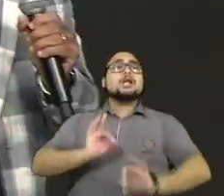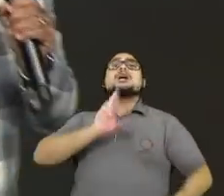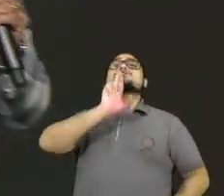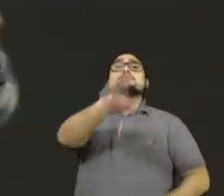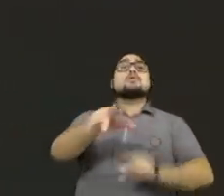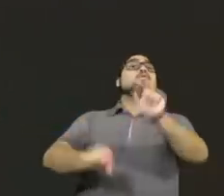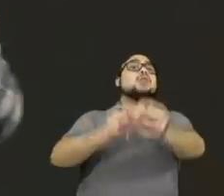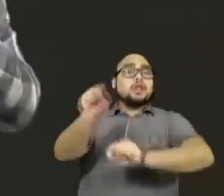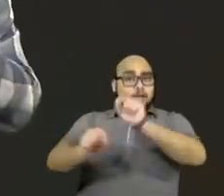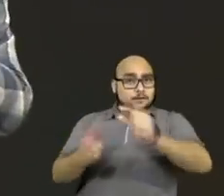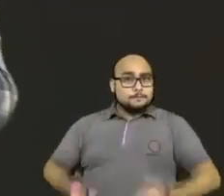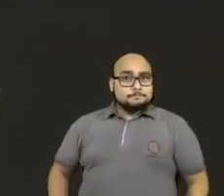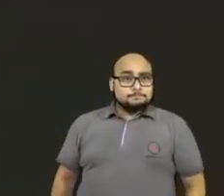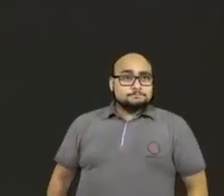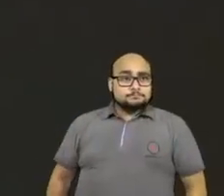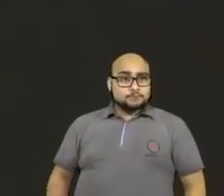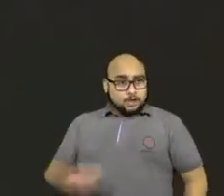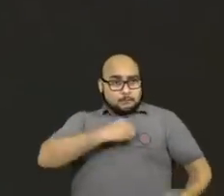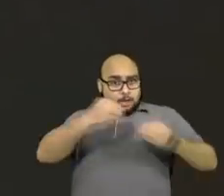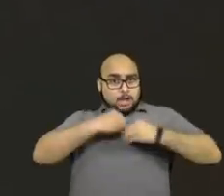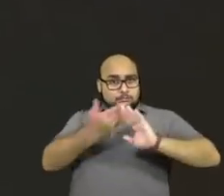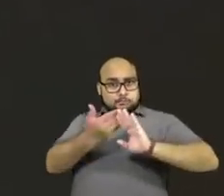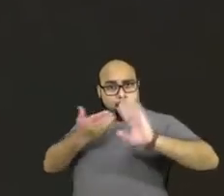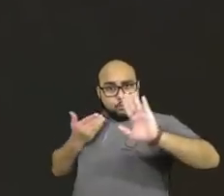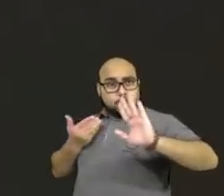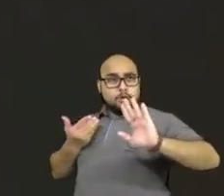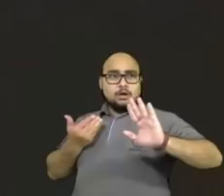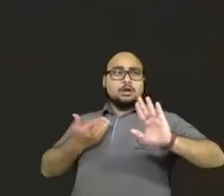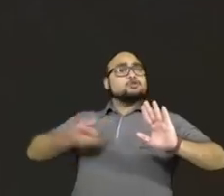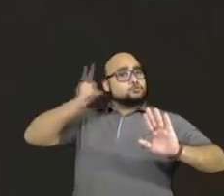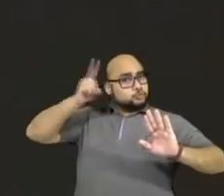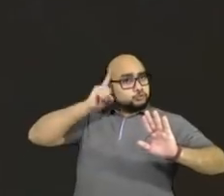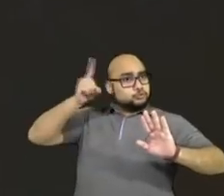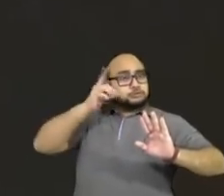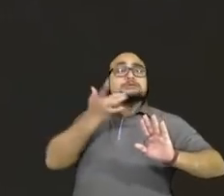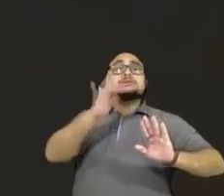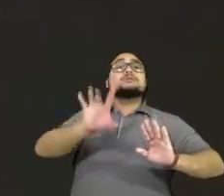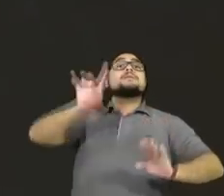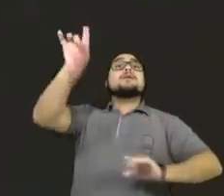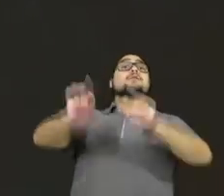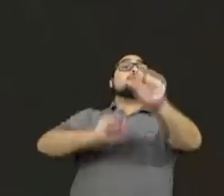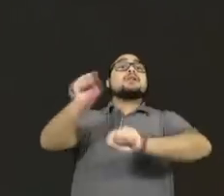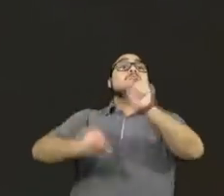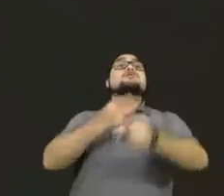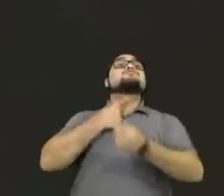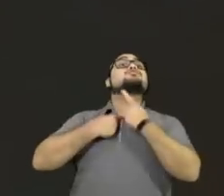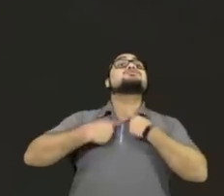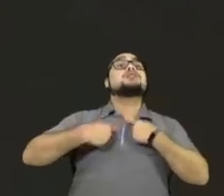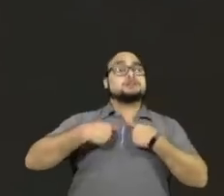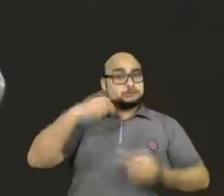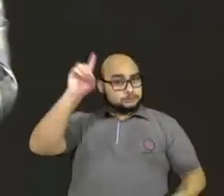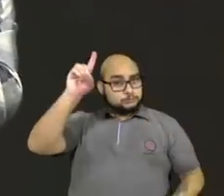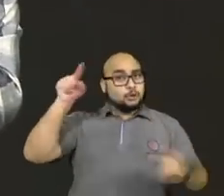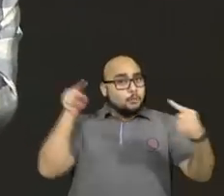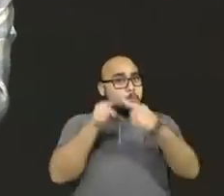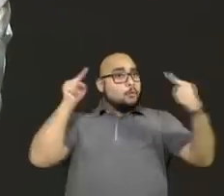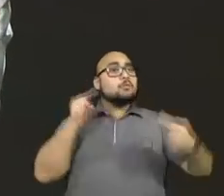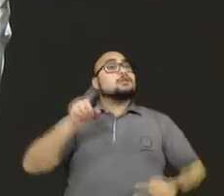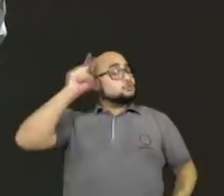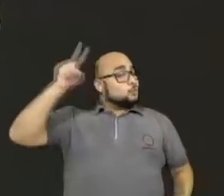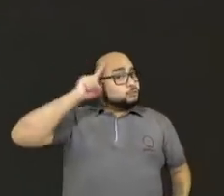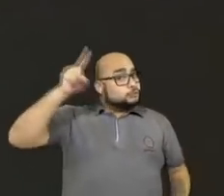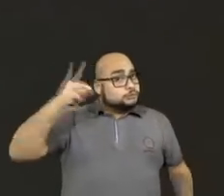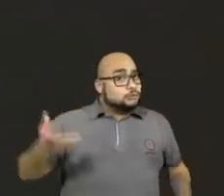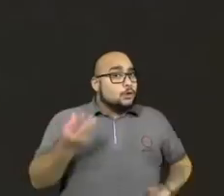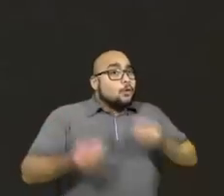viver afastado do pecado todo dia. Temer a Deus é fazer a sua vontade todo dia. Temer a Deus é você falar